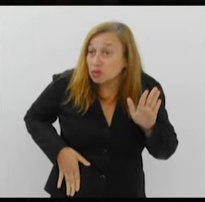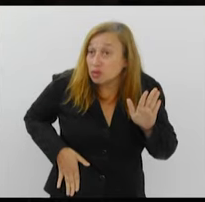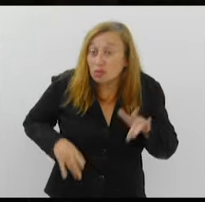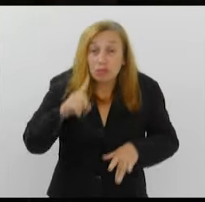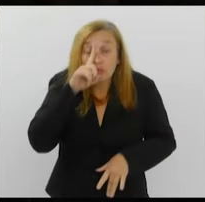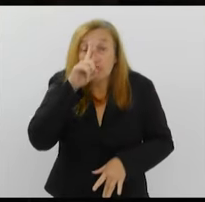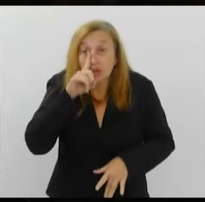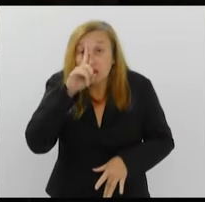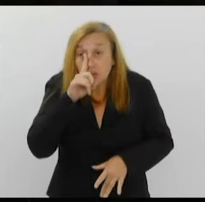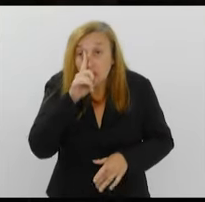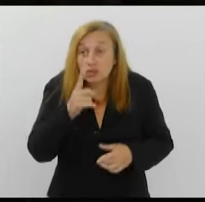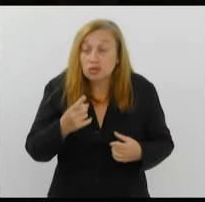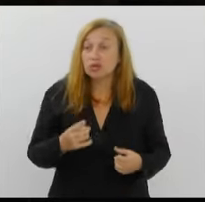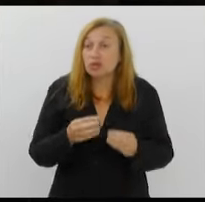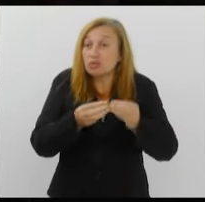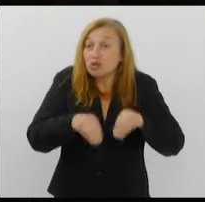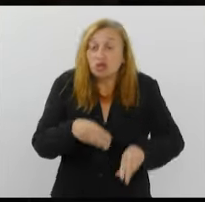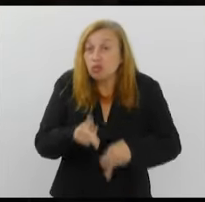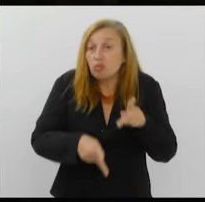Ora,